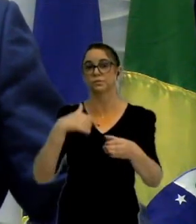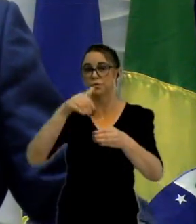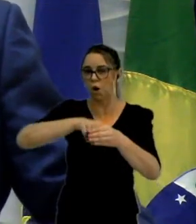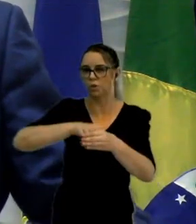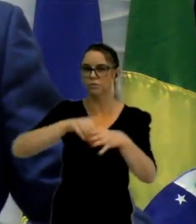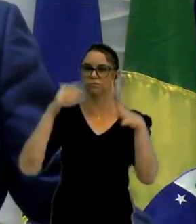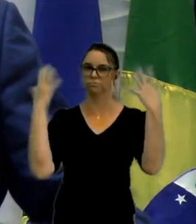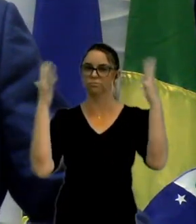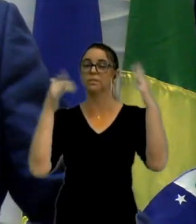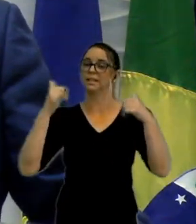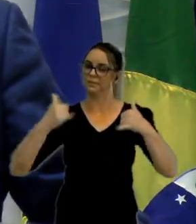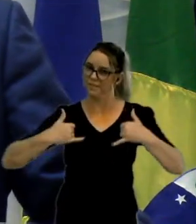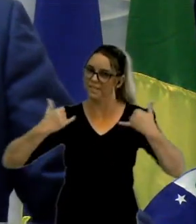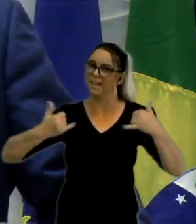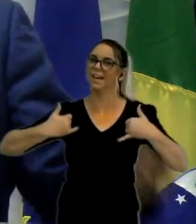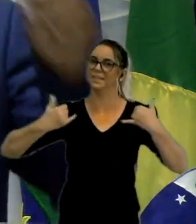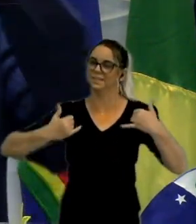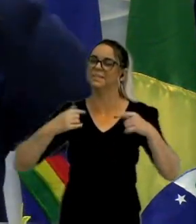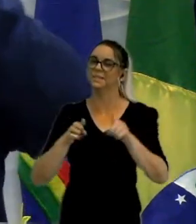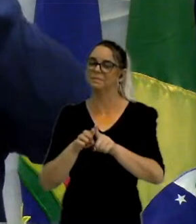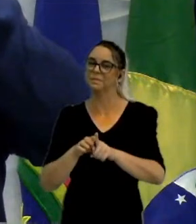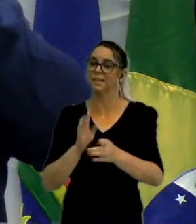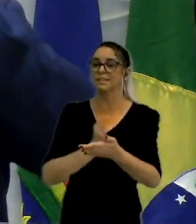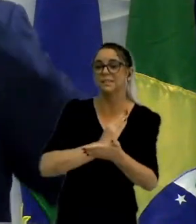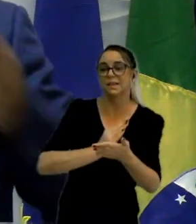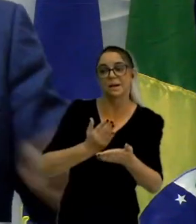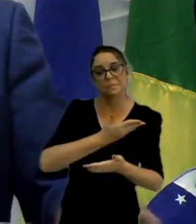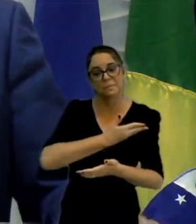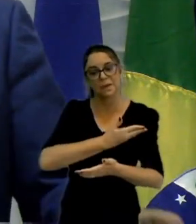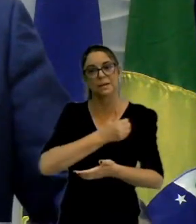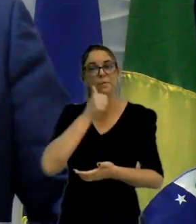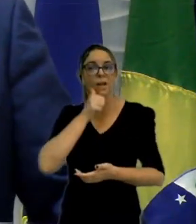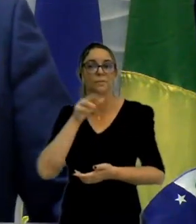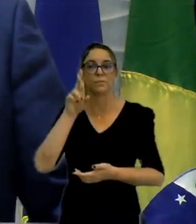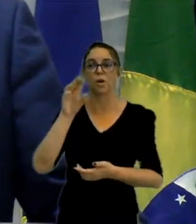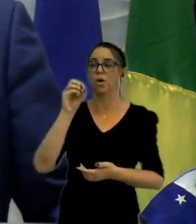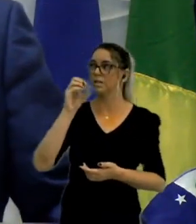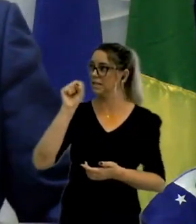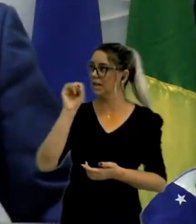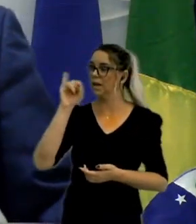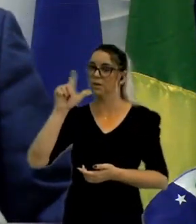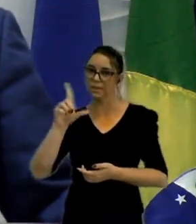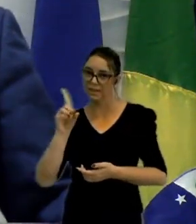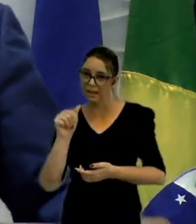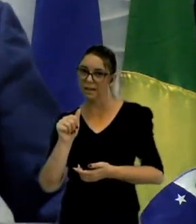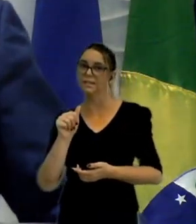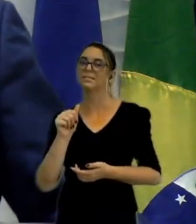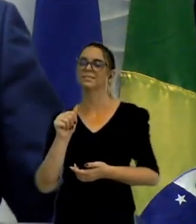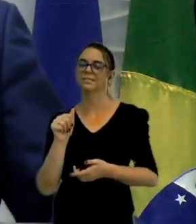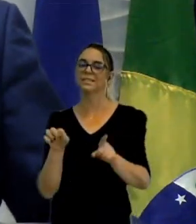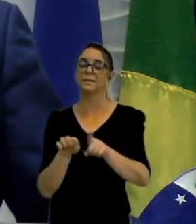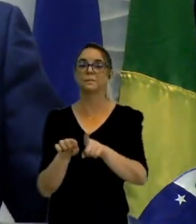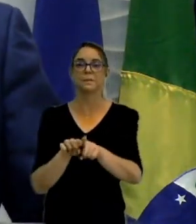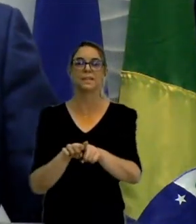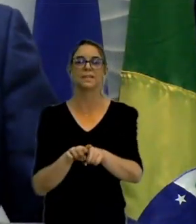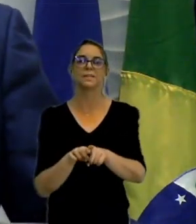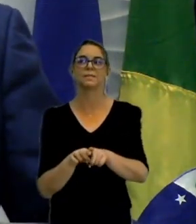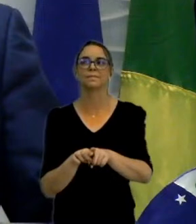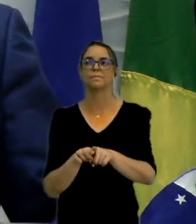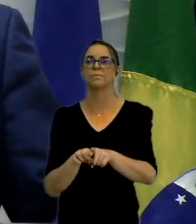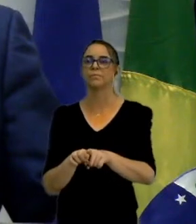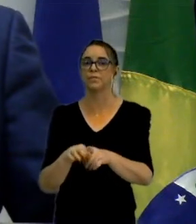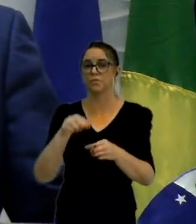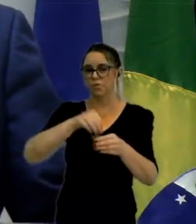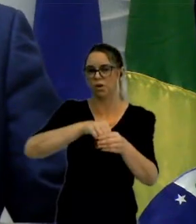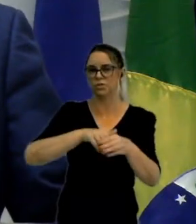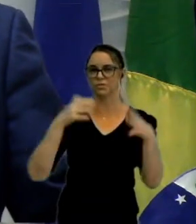voto de aniversário para a nossa amiga Rosilda Cabeleireira. Também coloquei um voto